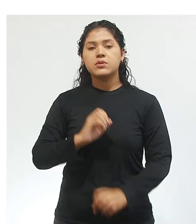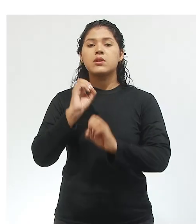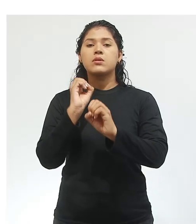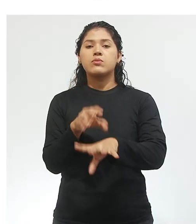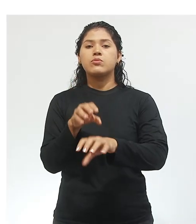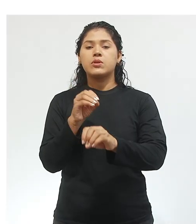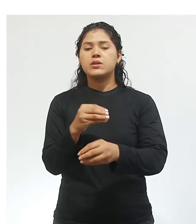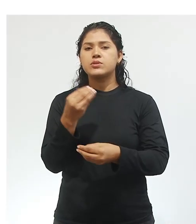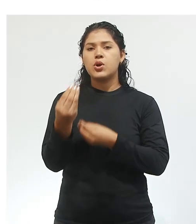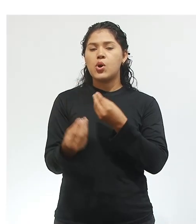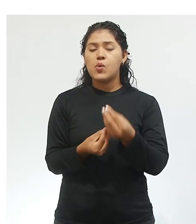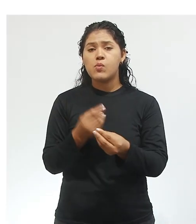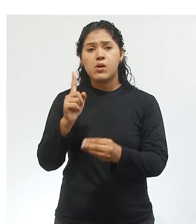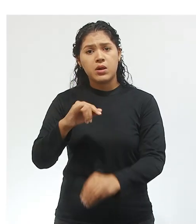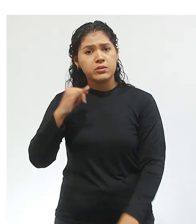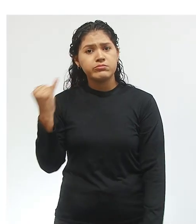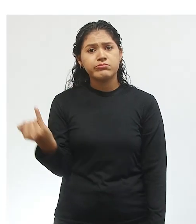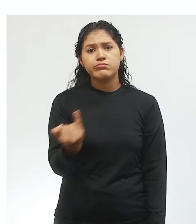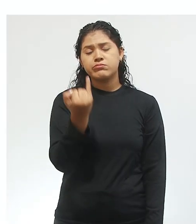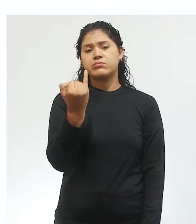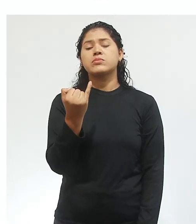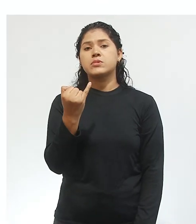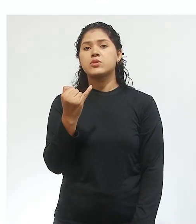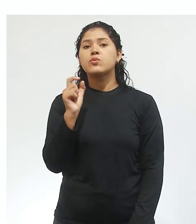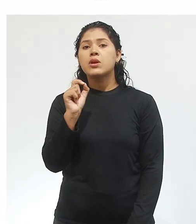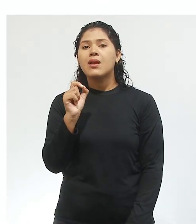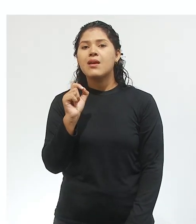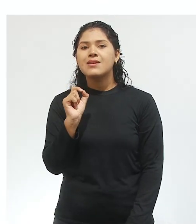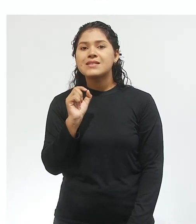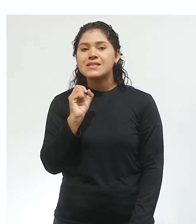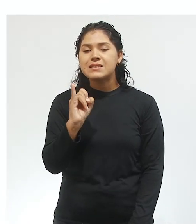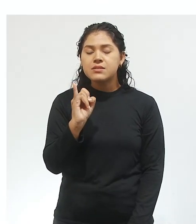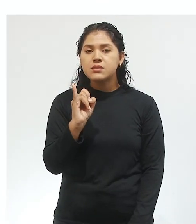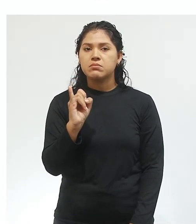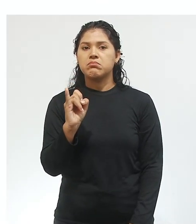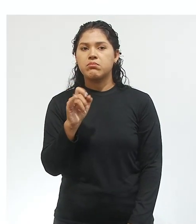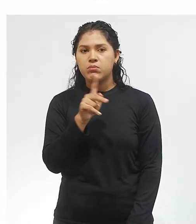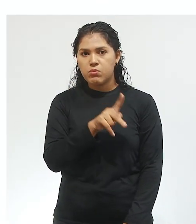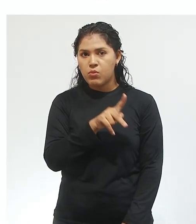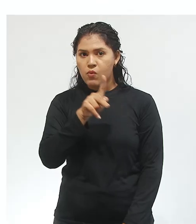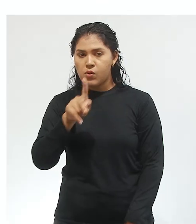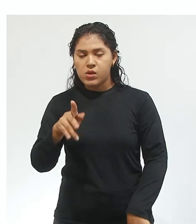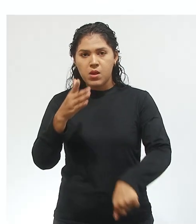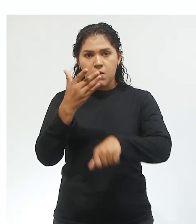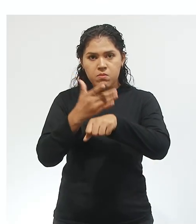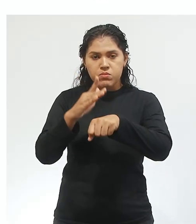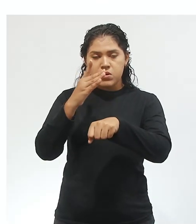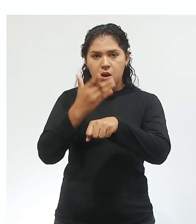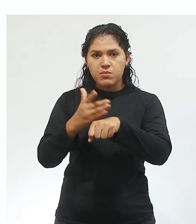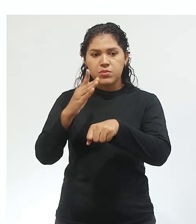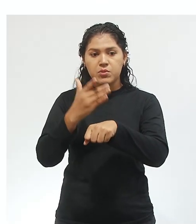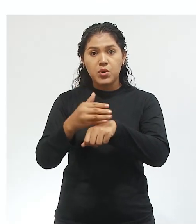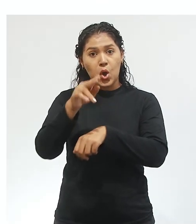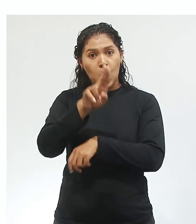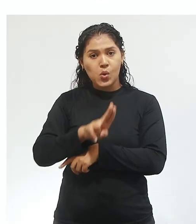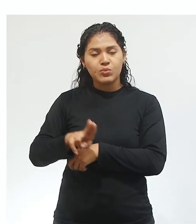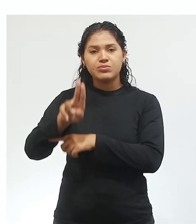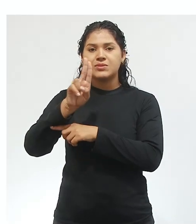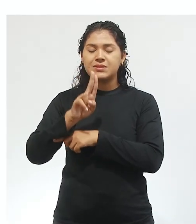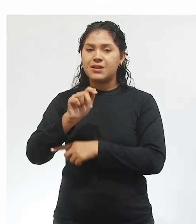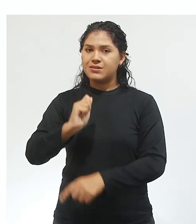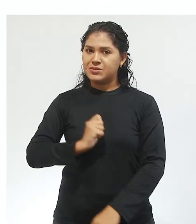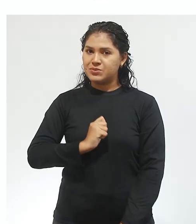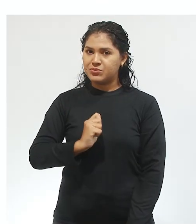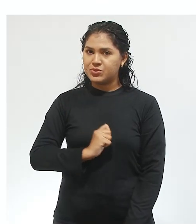e educação se torna algo muito frutífero, uma vez que, a partir da antropologia, o